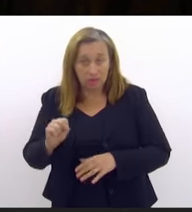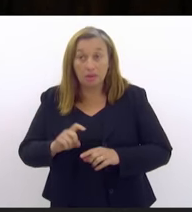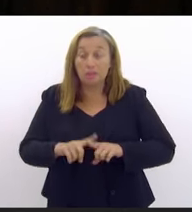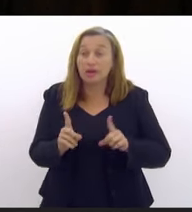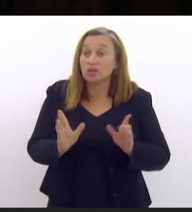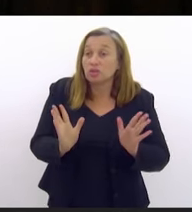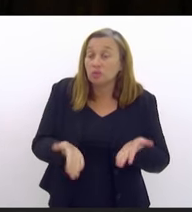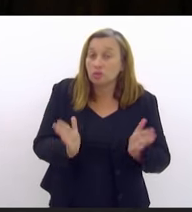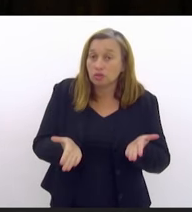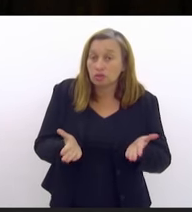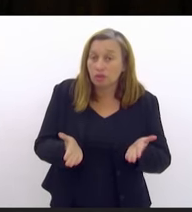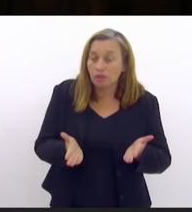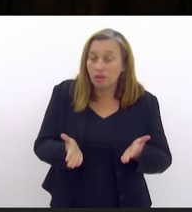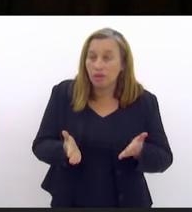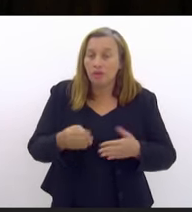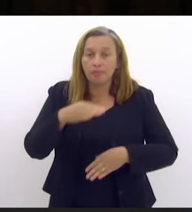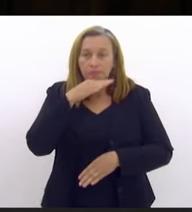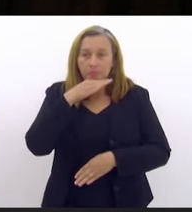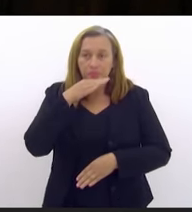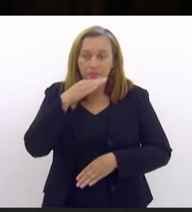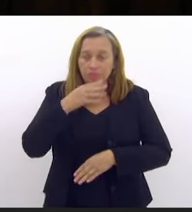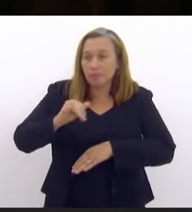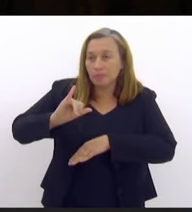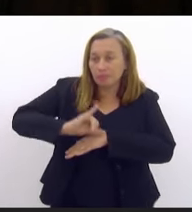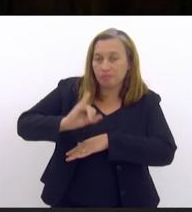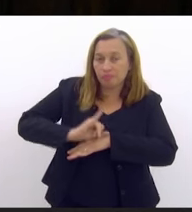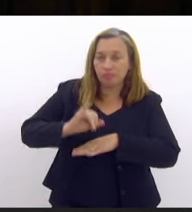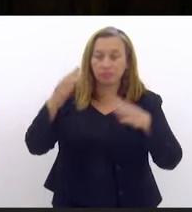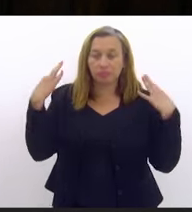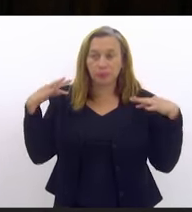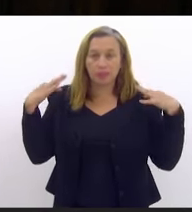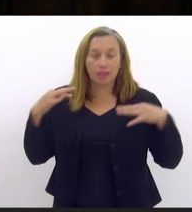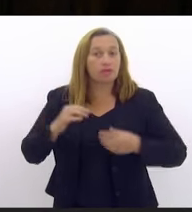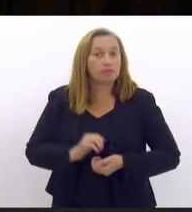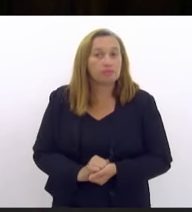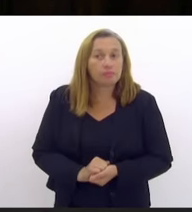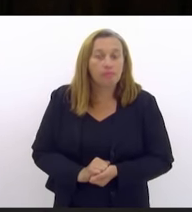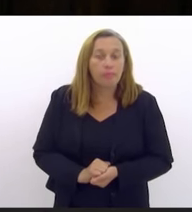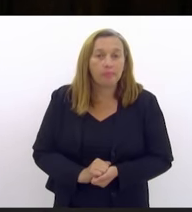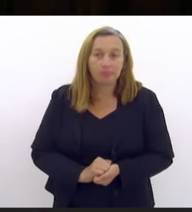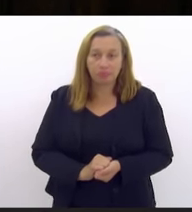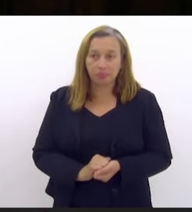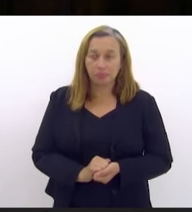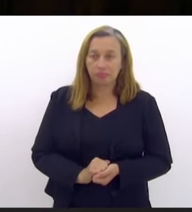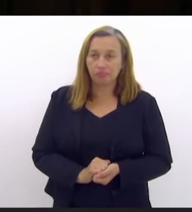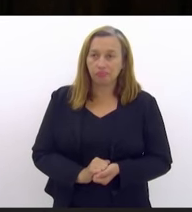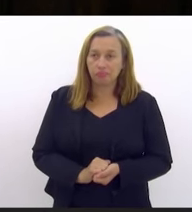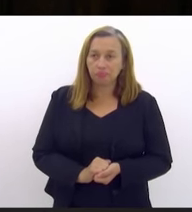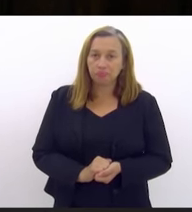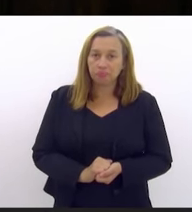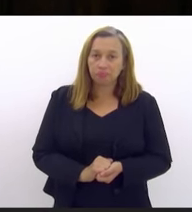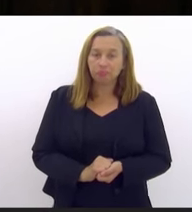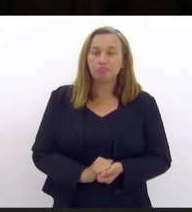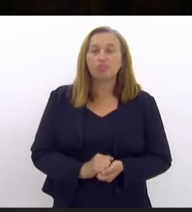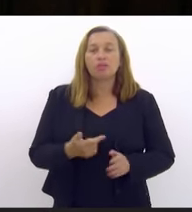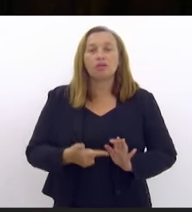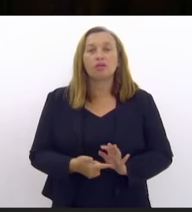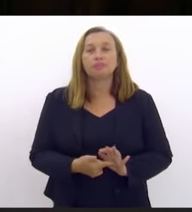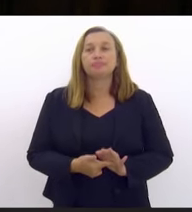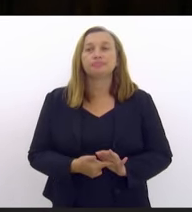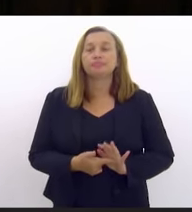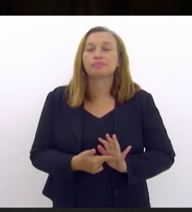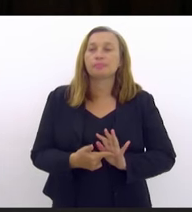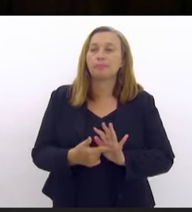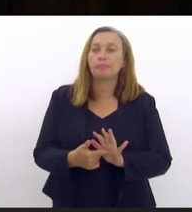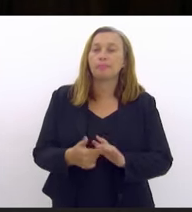senhor, é a capital estadual do turismo de natureza. E isso coloca a cidade